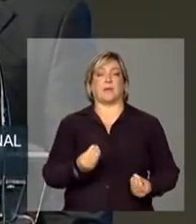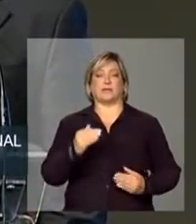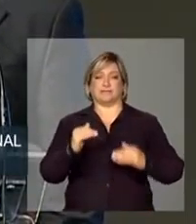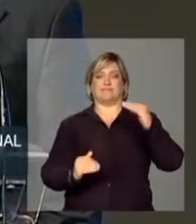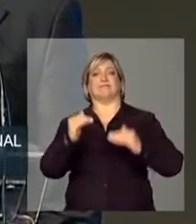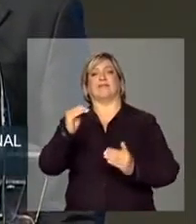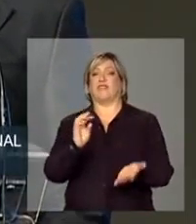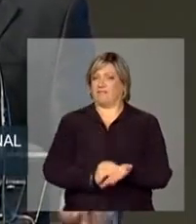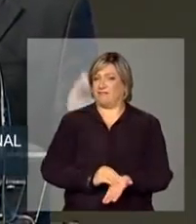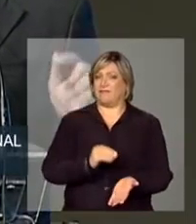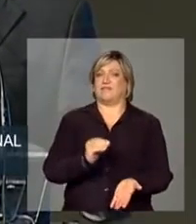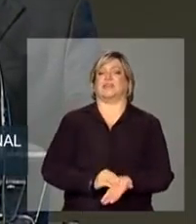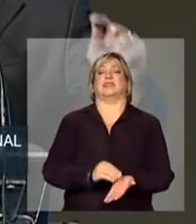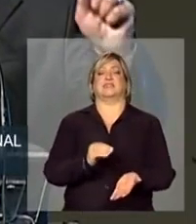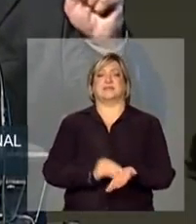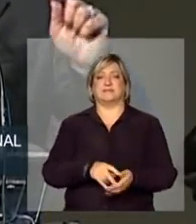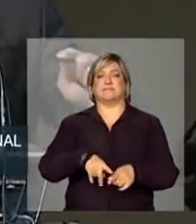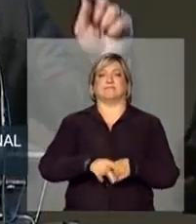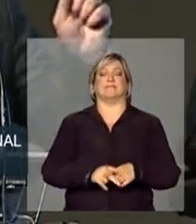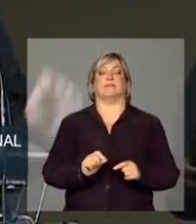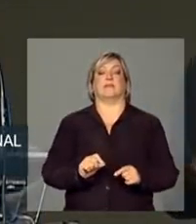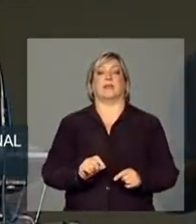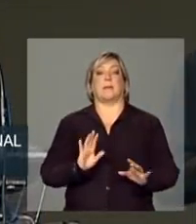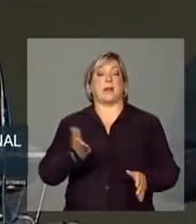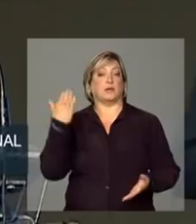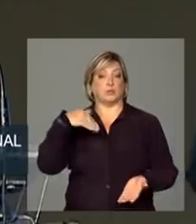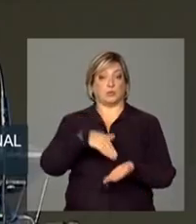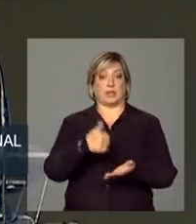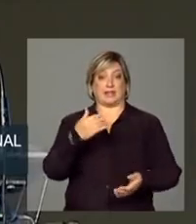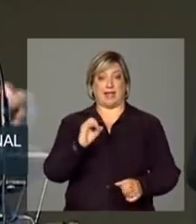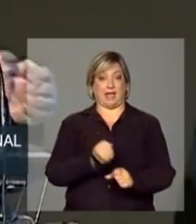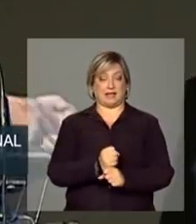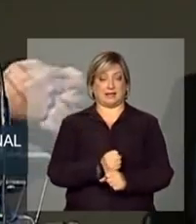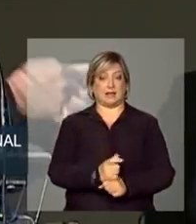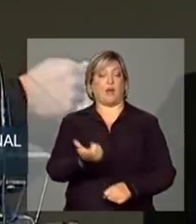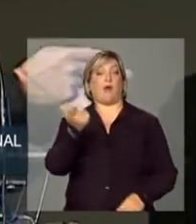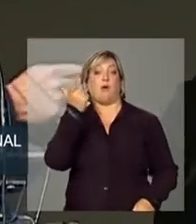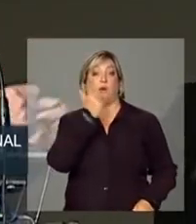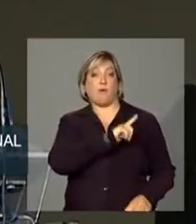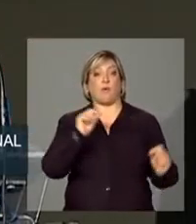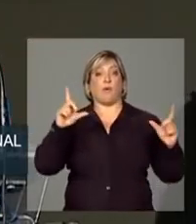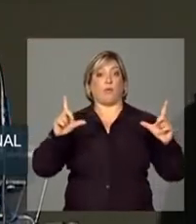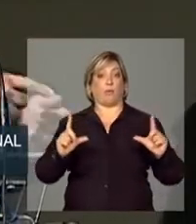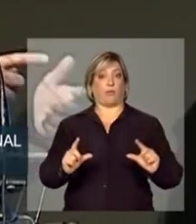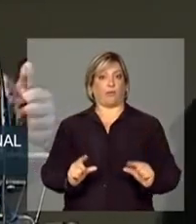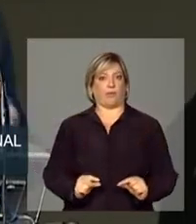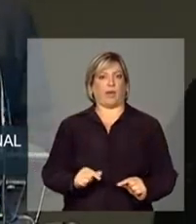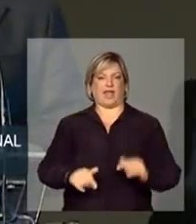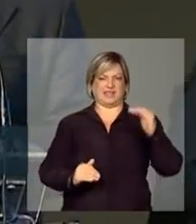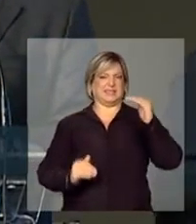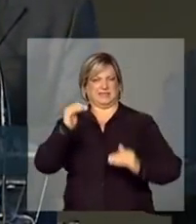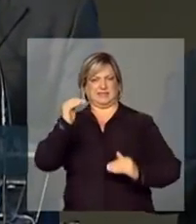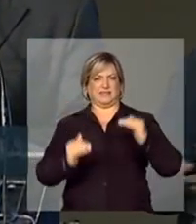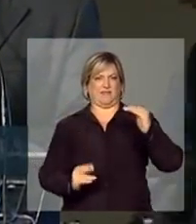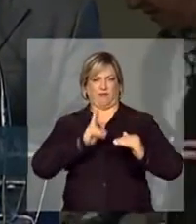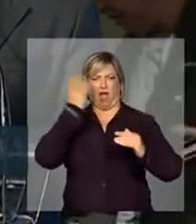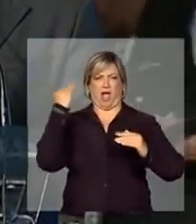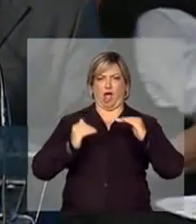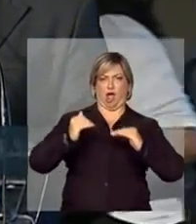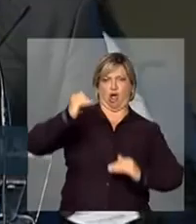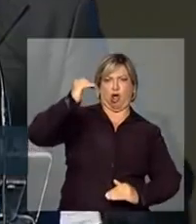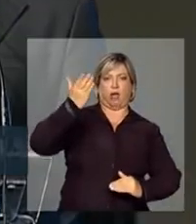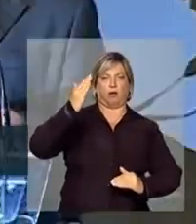as regiões mais pobres pudessem ter crescido mais do que as regiões mais ricas. E o Brasil, que ainda